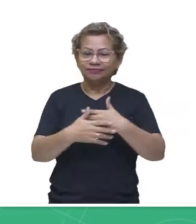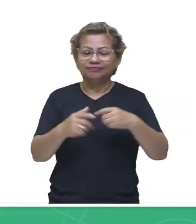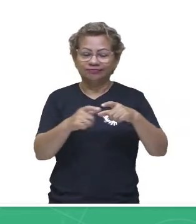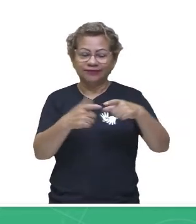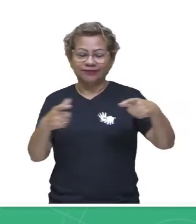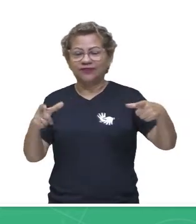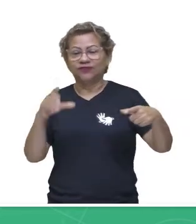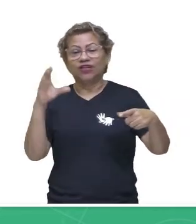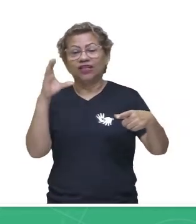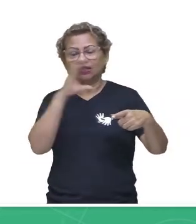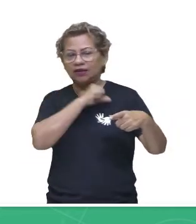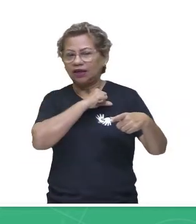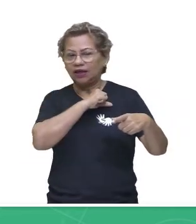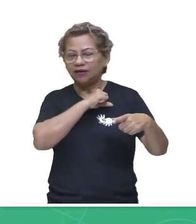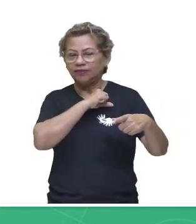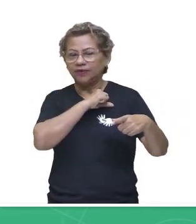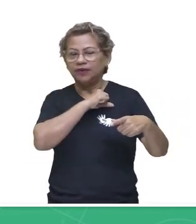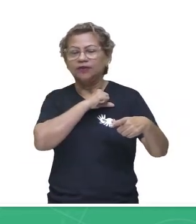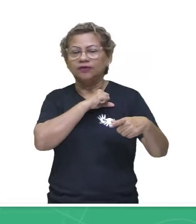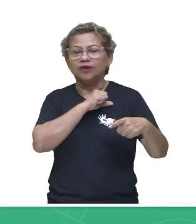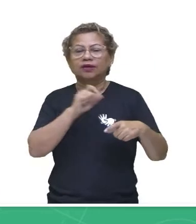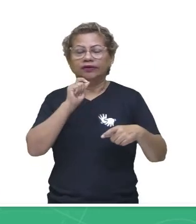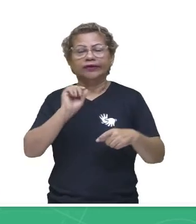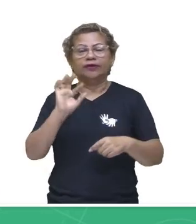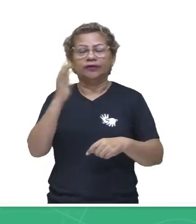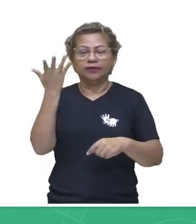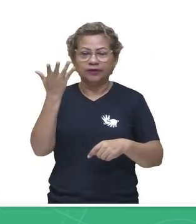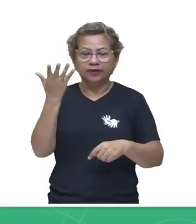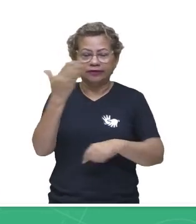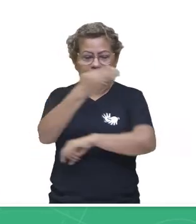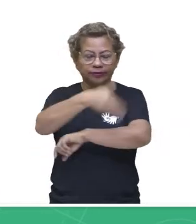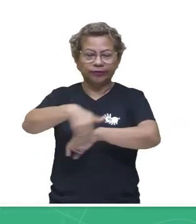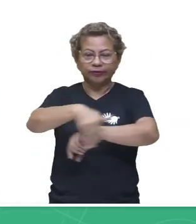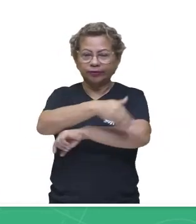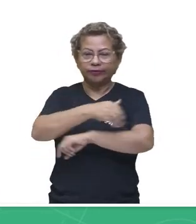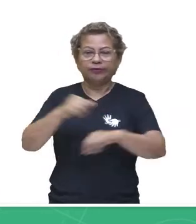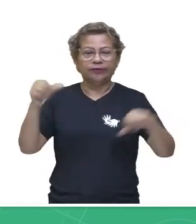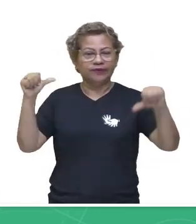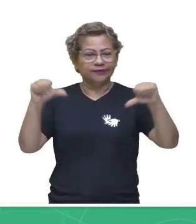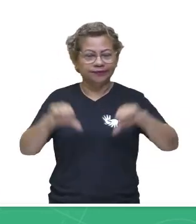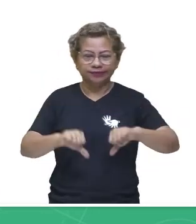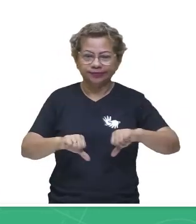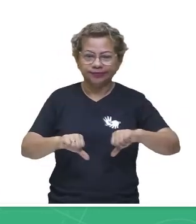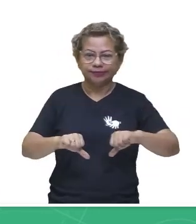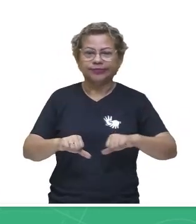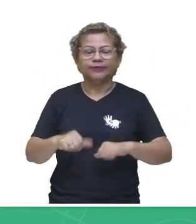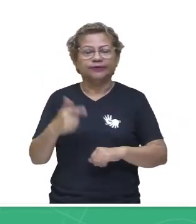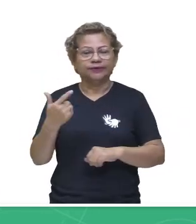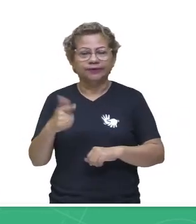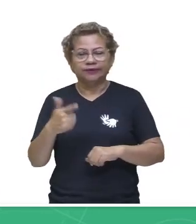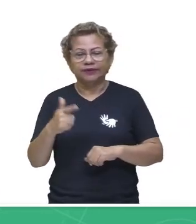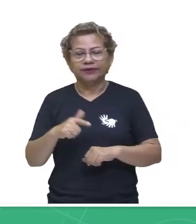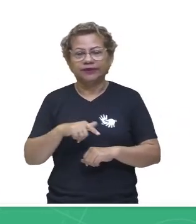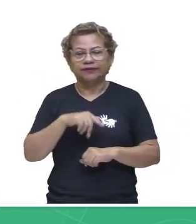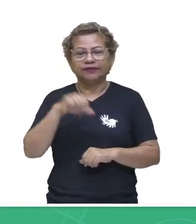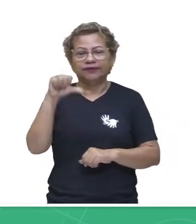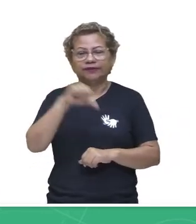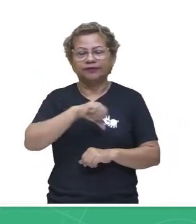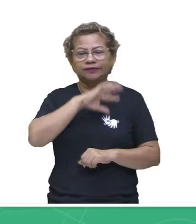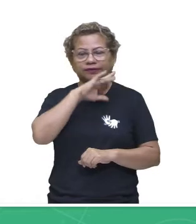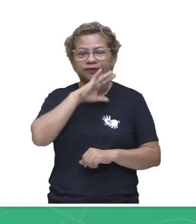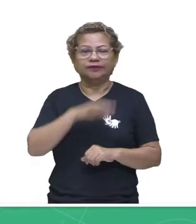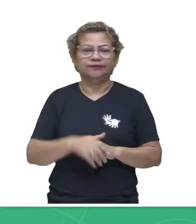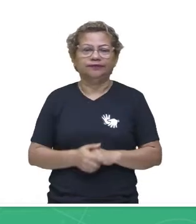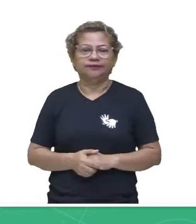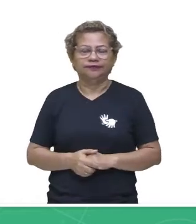ter como ser feito um planejamento dessas áreas. Então, vai começar a faltar infraestrutura para atender toda essa população.